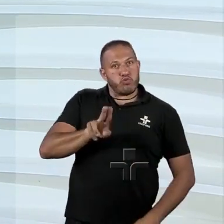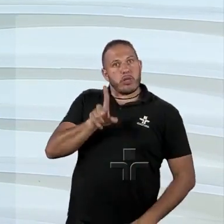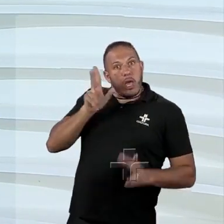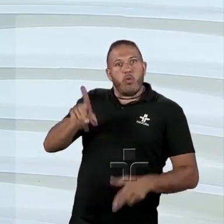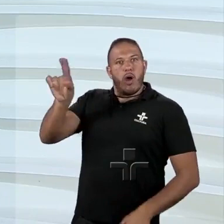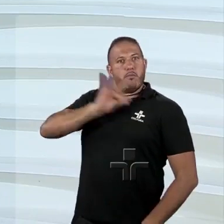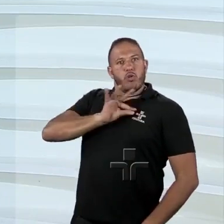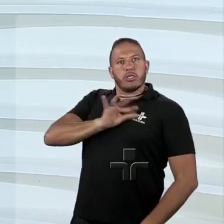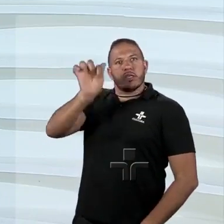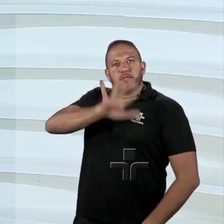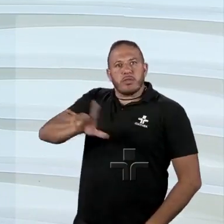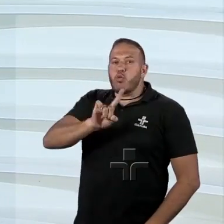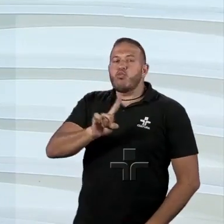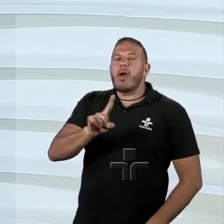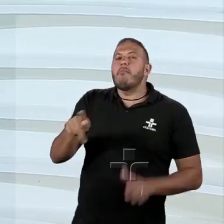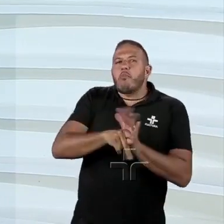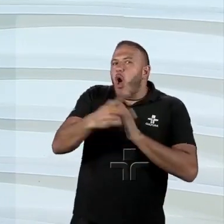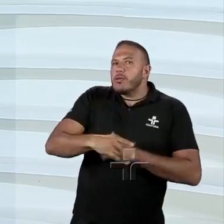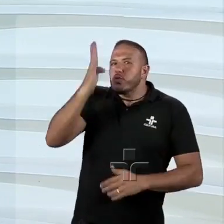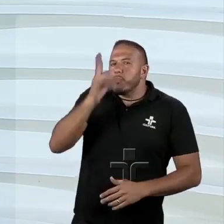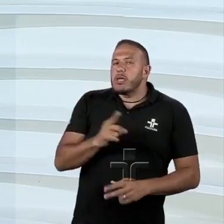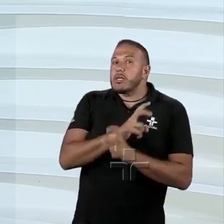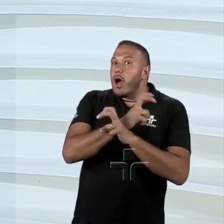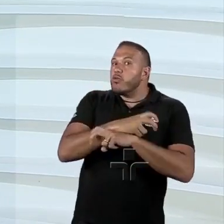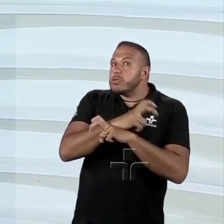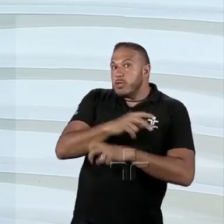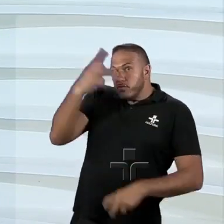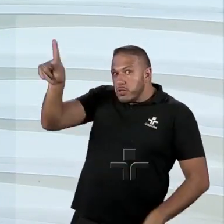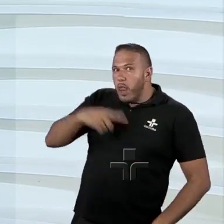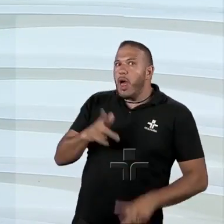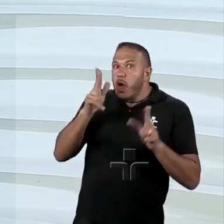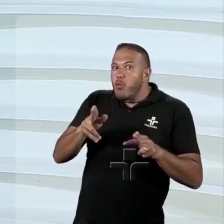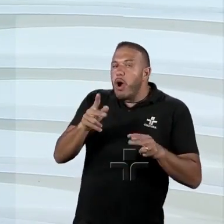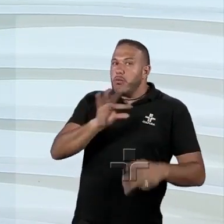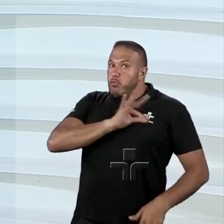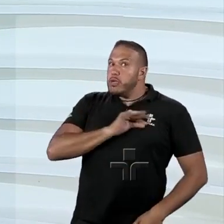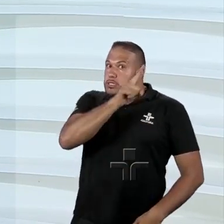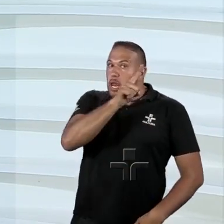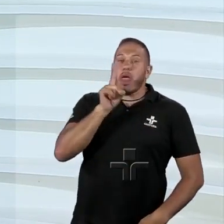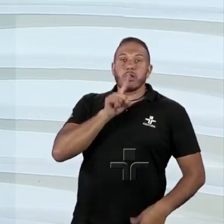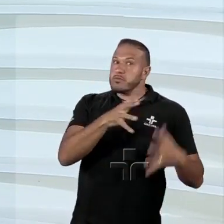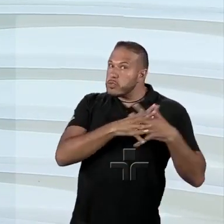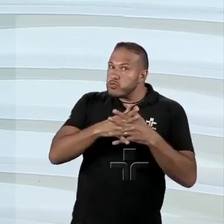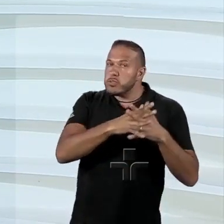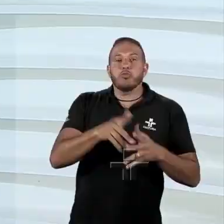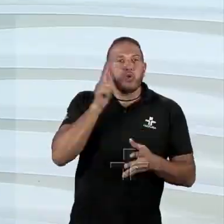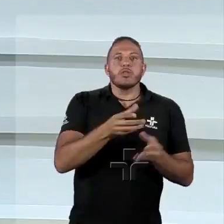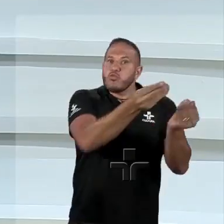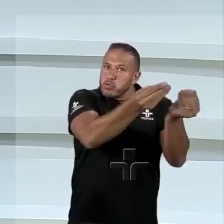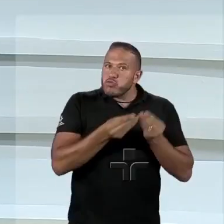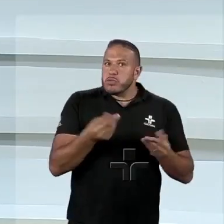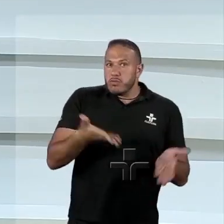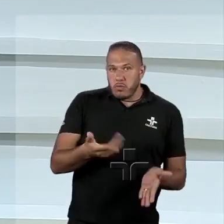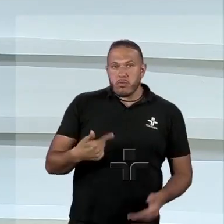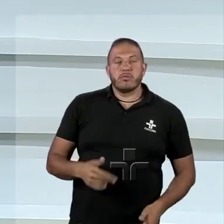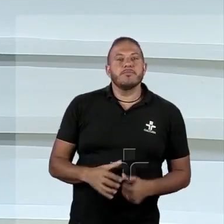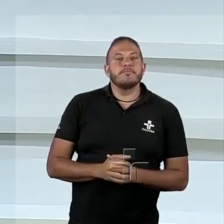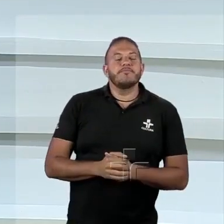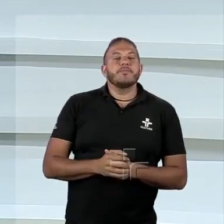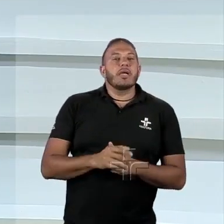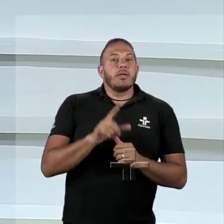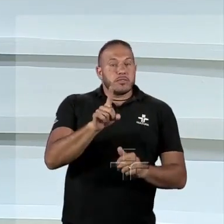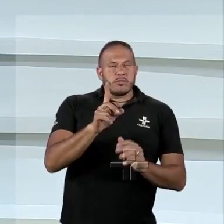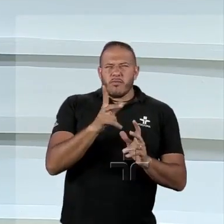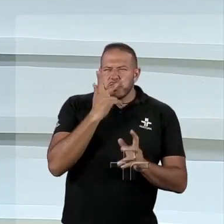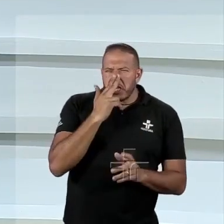são brasileiras, são austríacas, as mesmas que a Polícia Americana utiliza. Nós conseguimos por doação da Glock aqui. E o senhor considera que o que